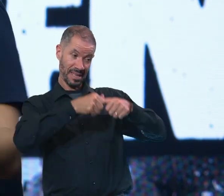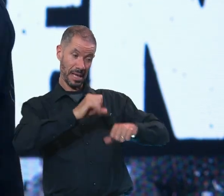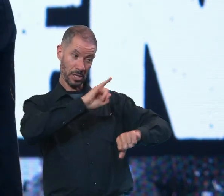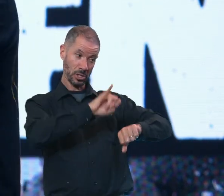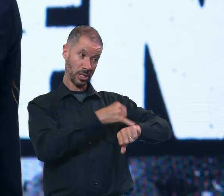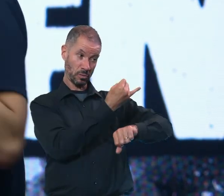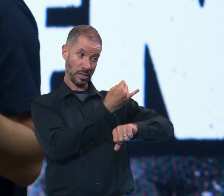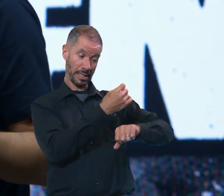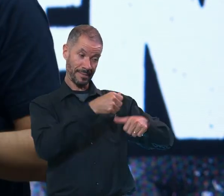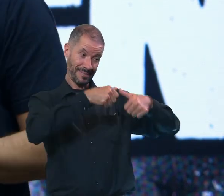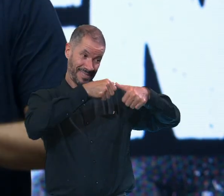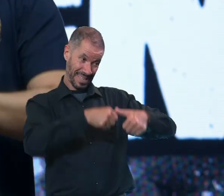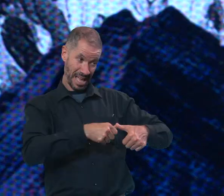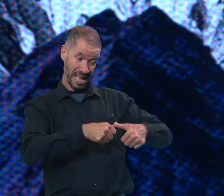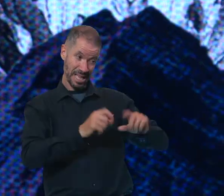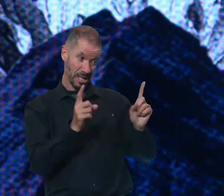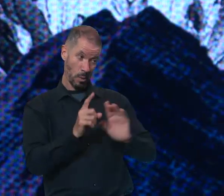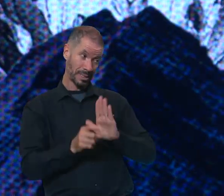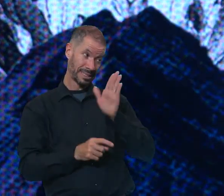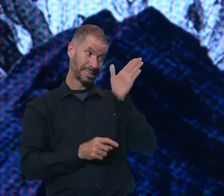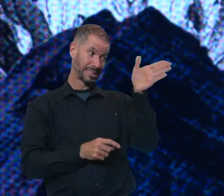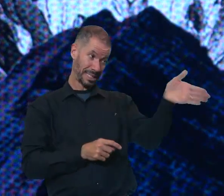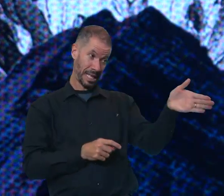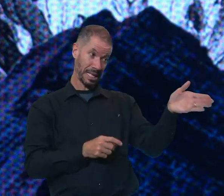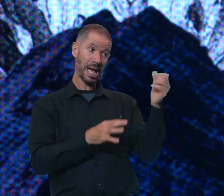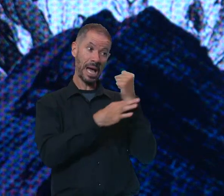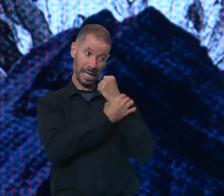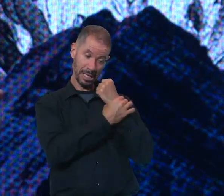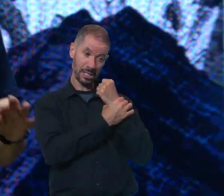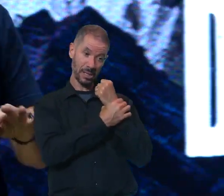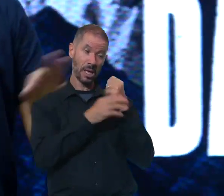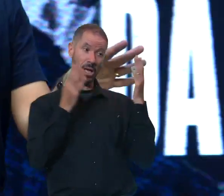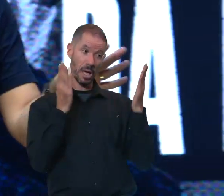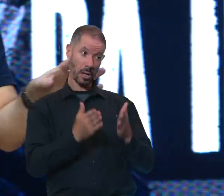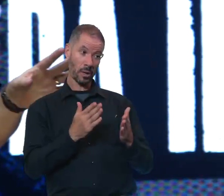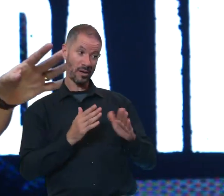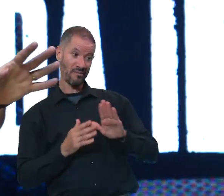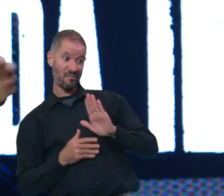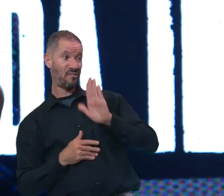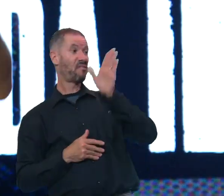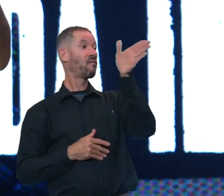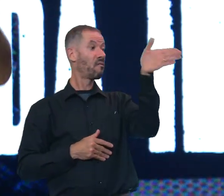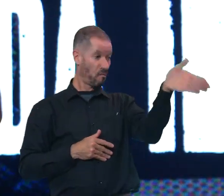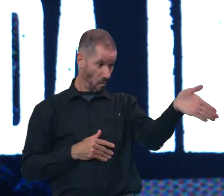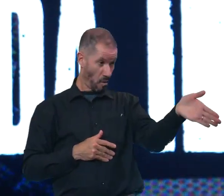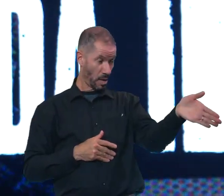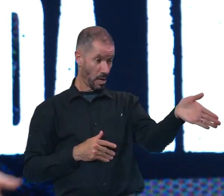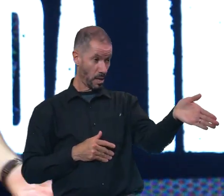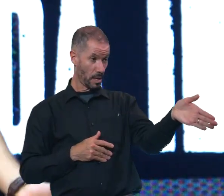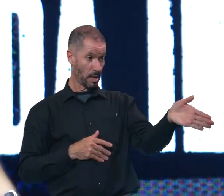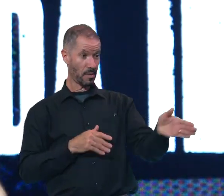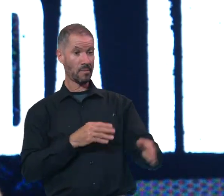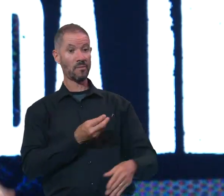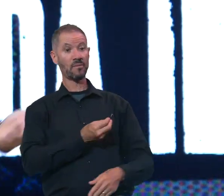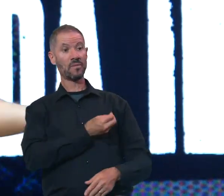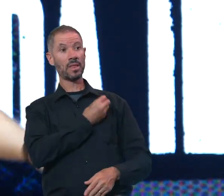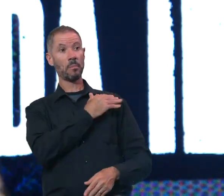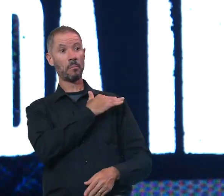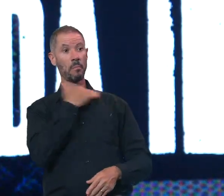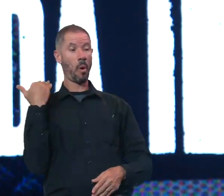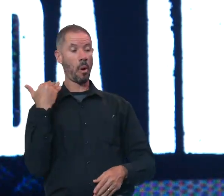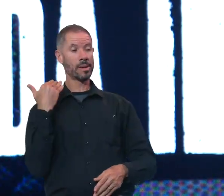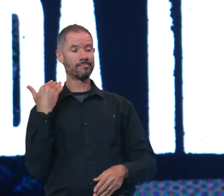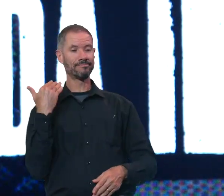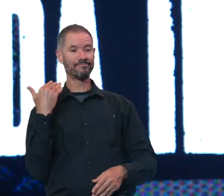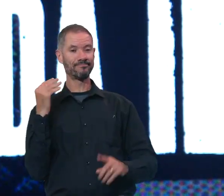não sair daqui, está garantido o resto da vida. Agora, se pisou fora, a conta em risco. O que ele faz, meu irmão? Pisa fora,